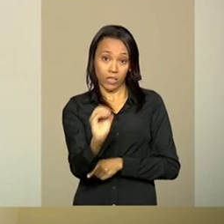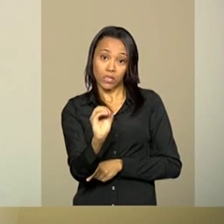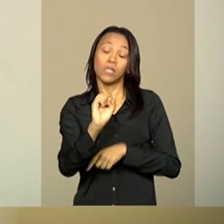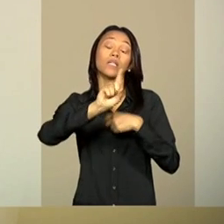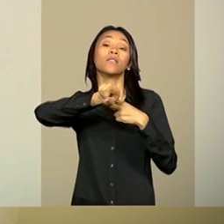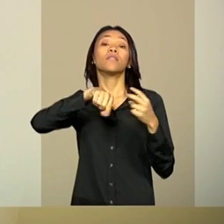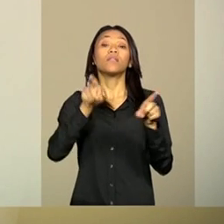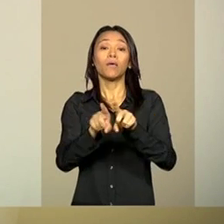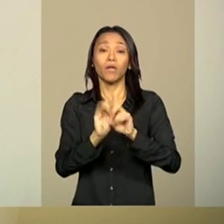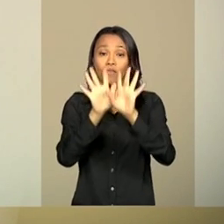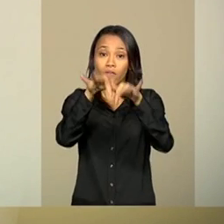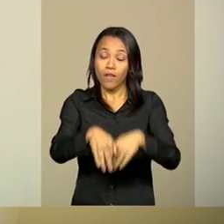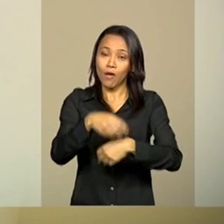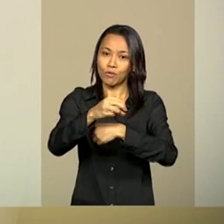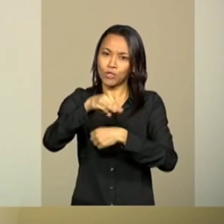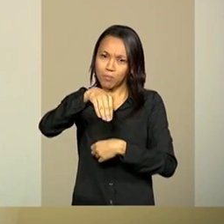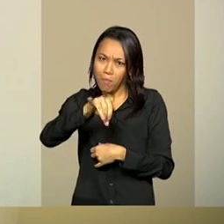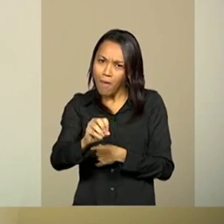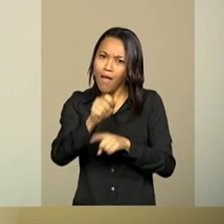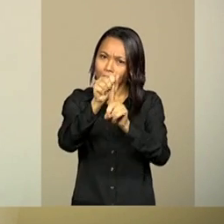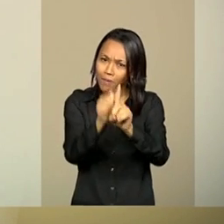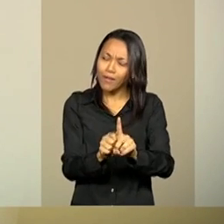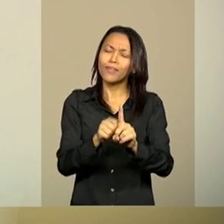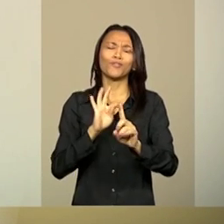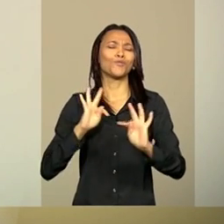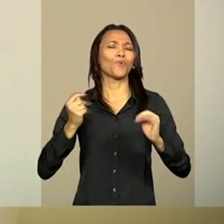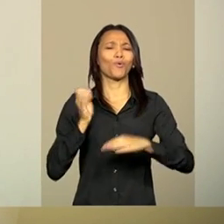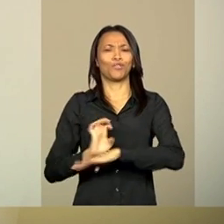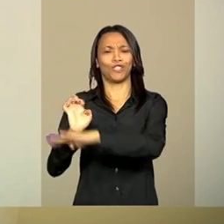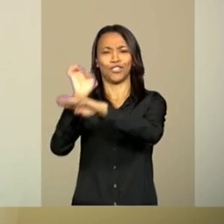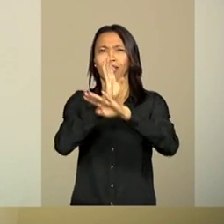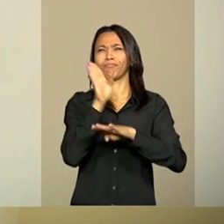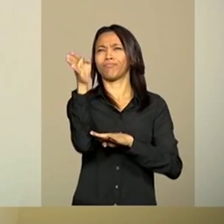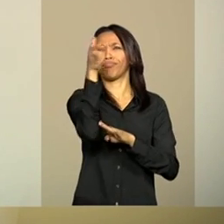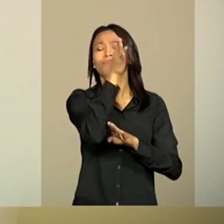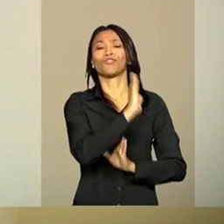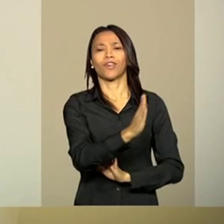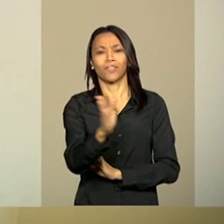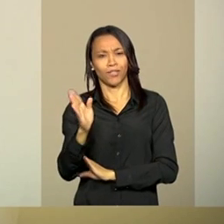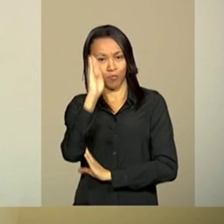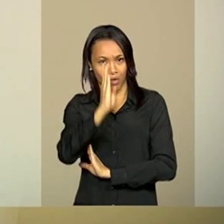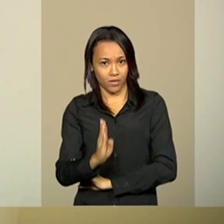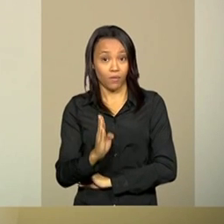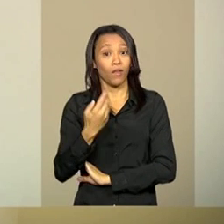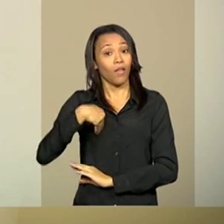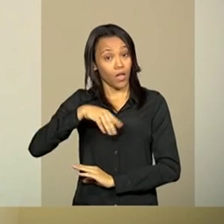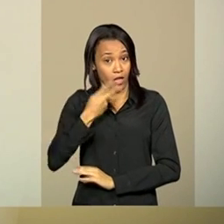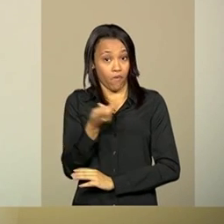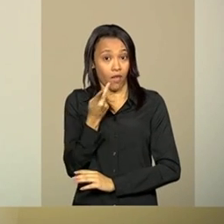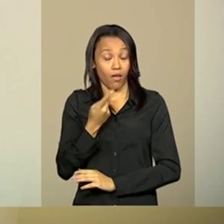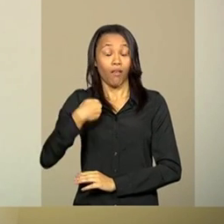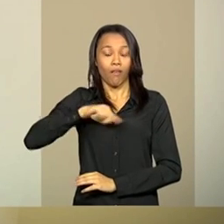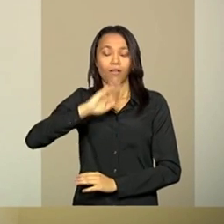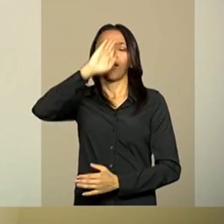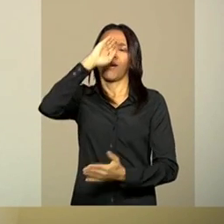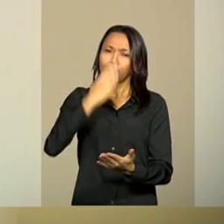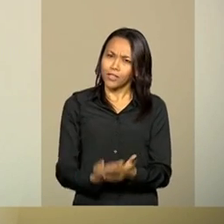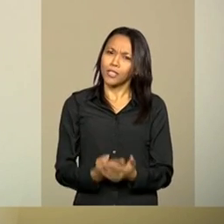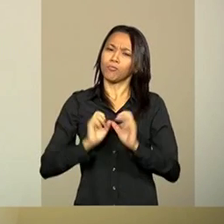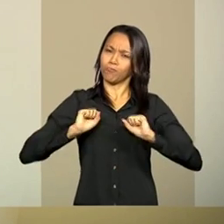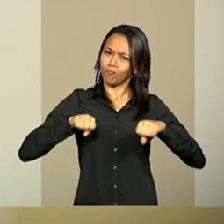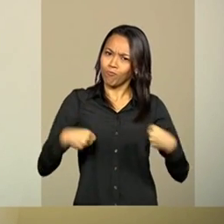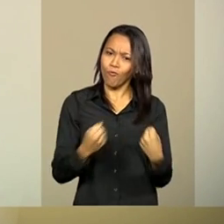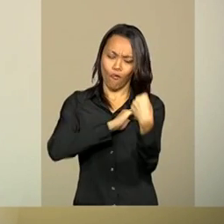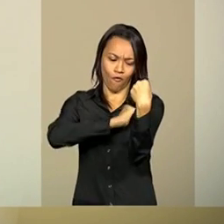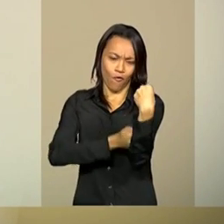teremos visitado todos os estados brasileiros quero dizer luciano que nós acreditamos muito na força